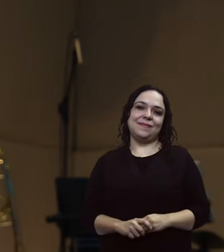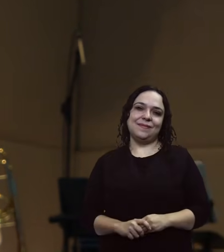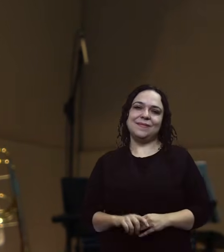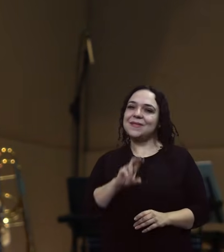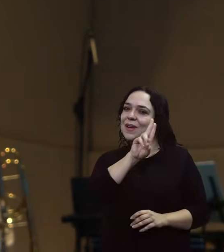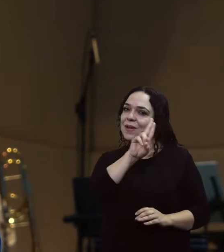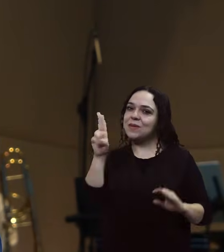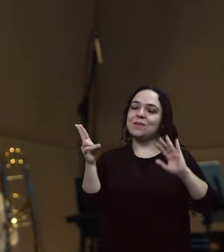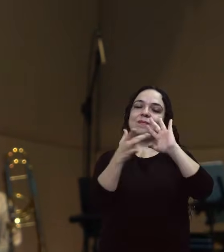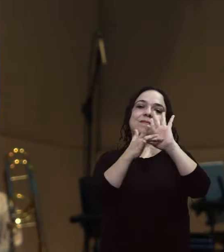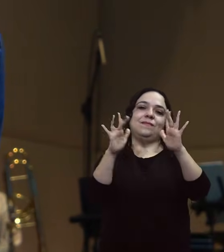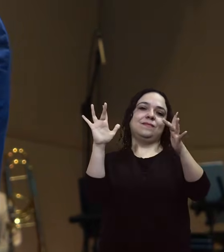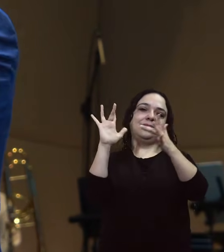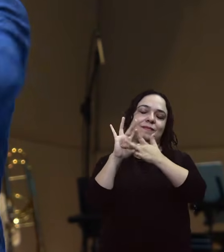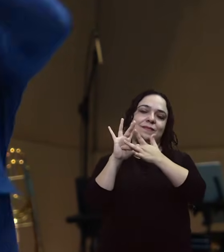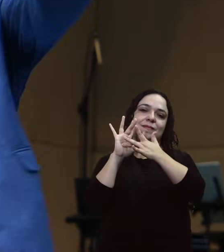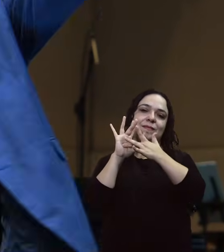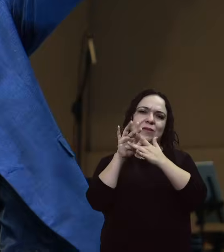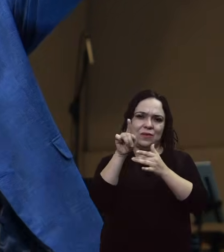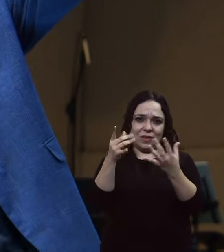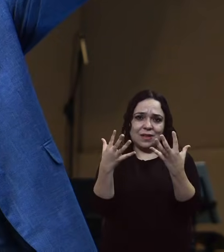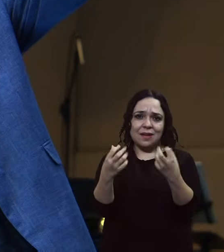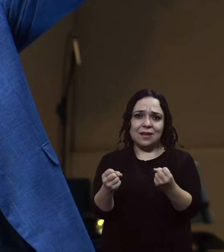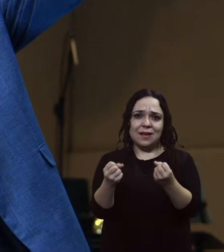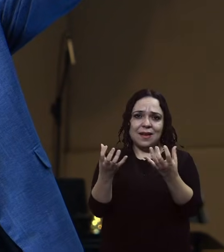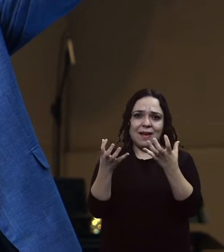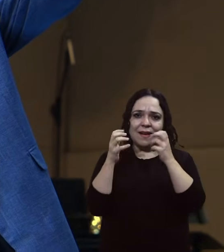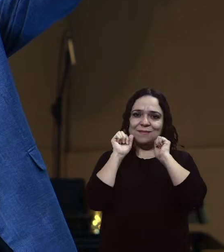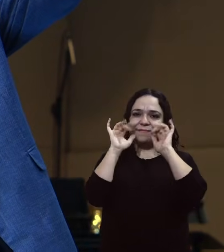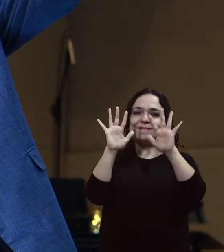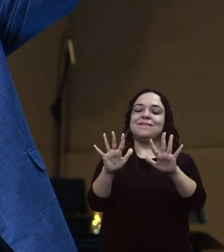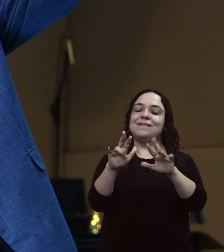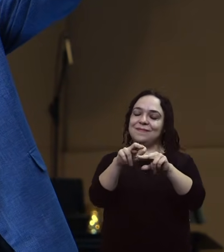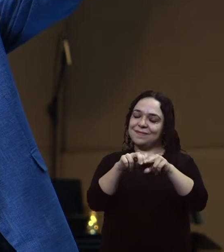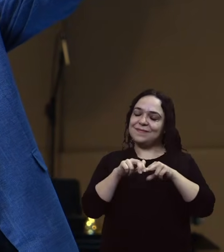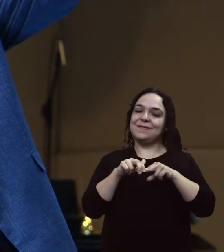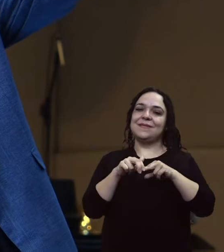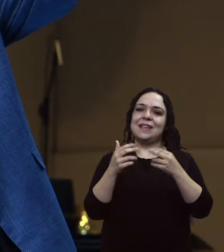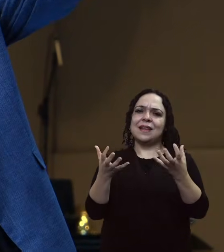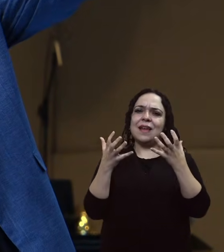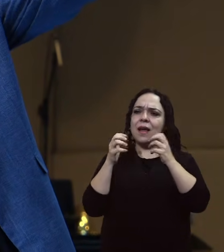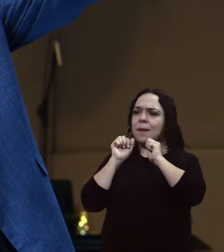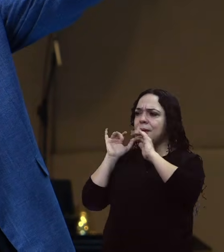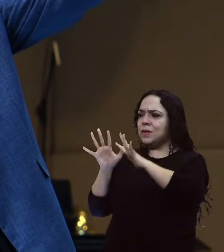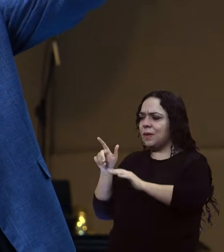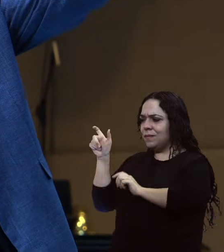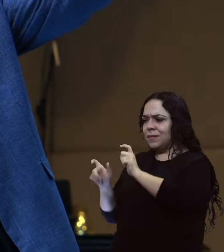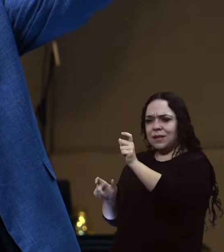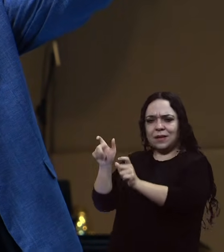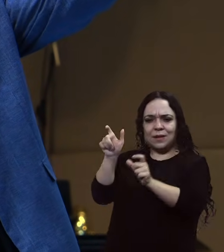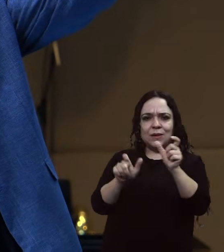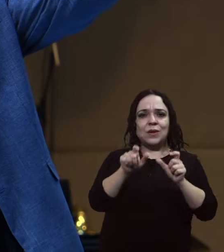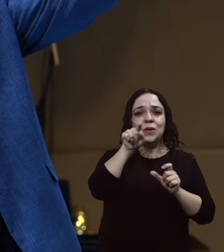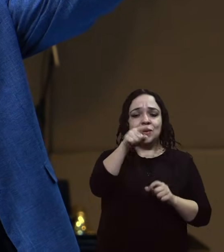abençoada em nome de Jesus. Quantos querem ser abençoados? Quantos querem abençoar os outros através das suas